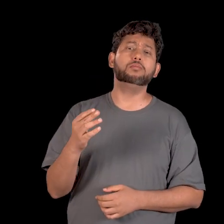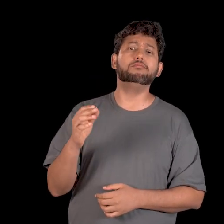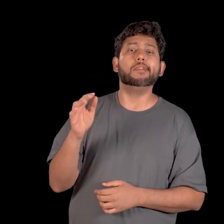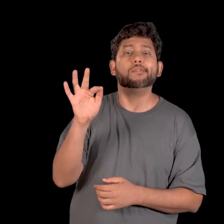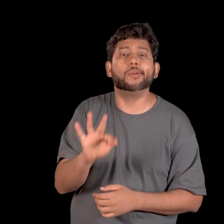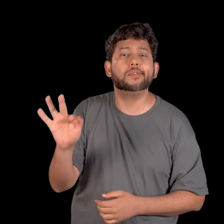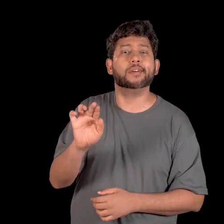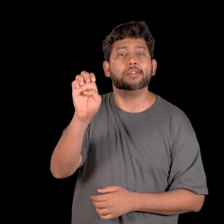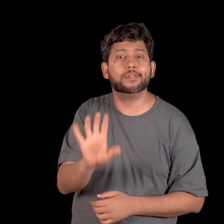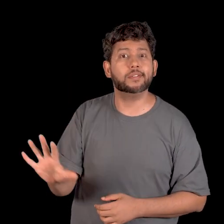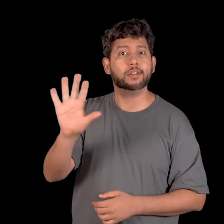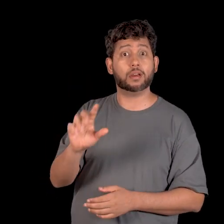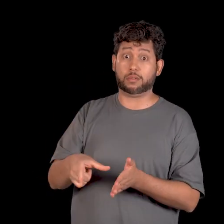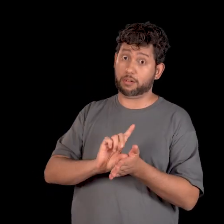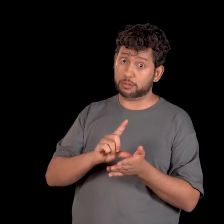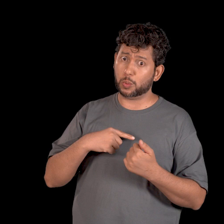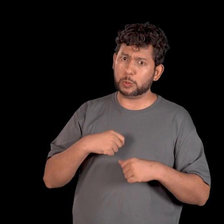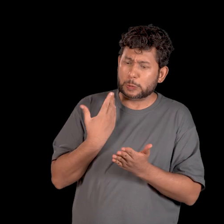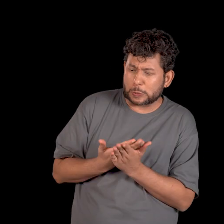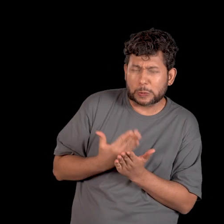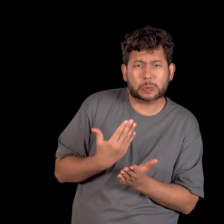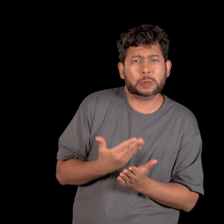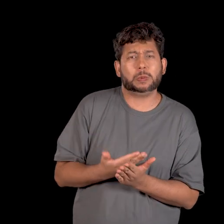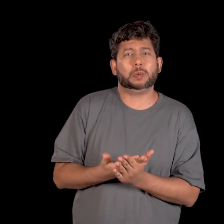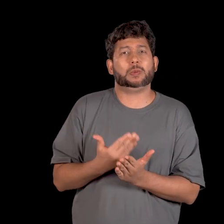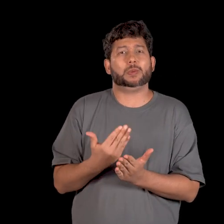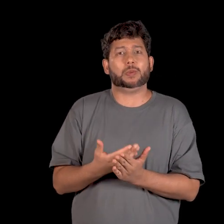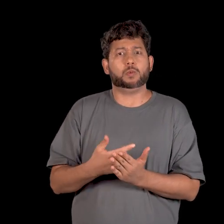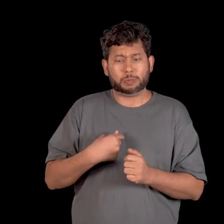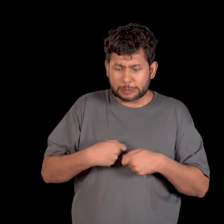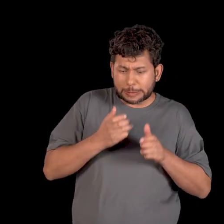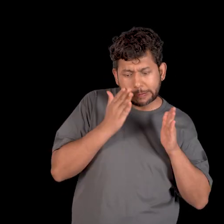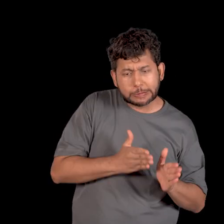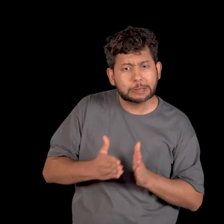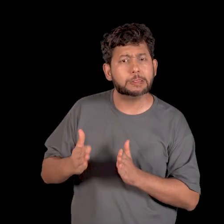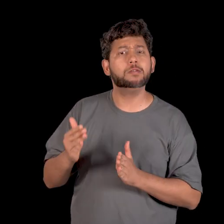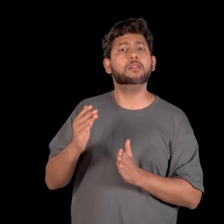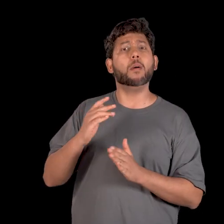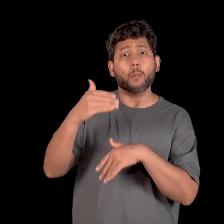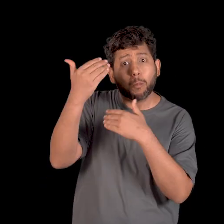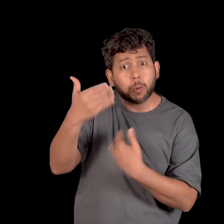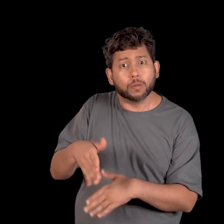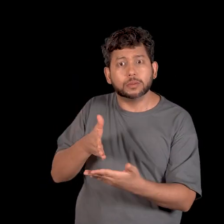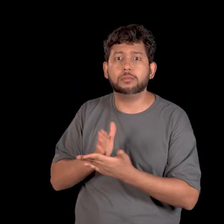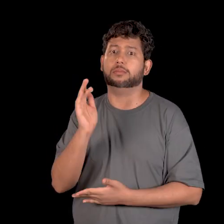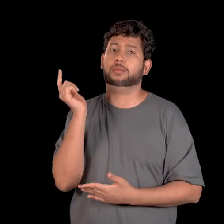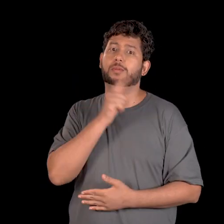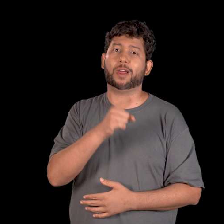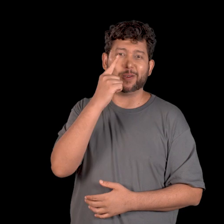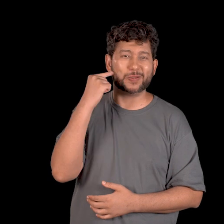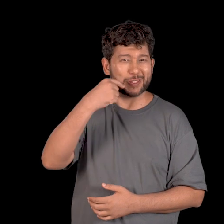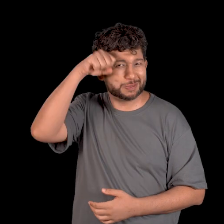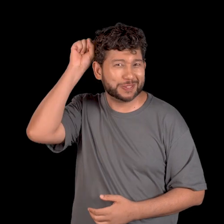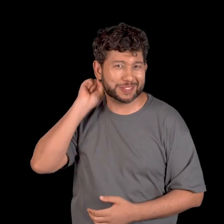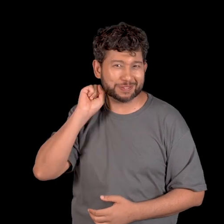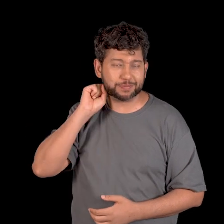Júlio de Mesquita Filho, Unesp, ou mesmo nas federais, exige do candidato um preparo meticuloso, e boa dose de disciplina e